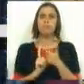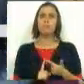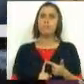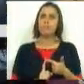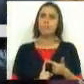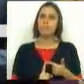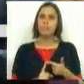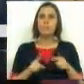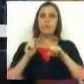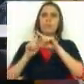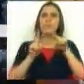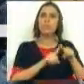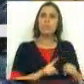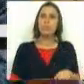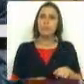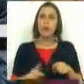a nível das diversas,